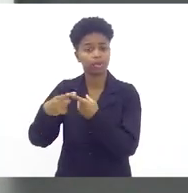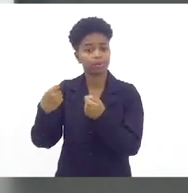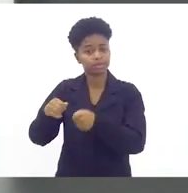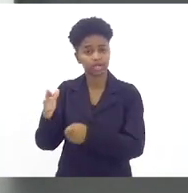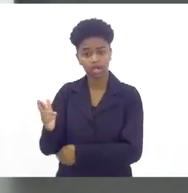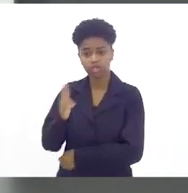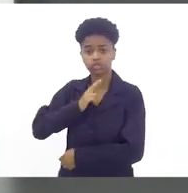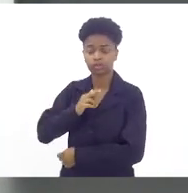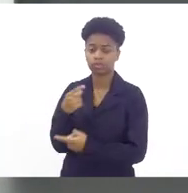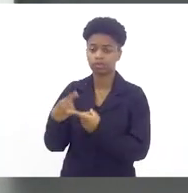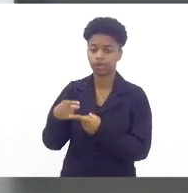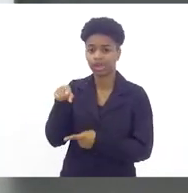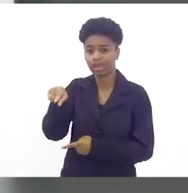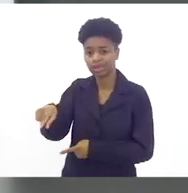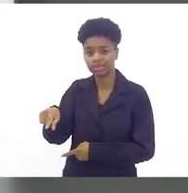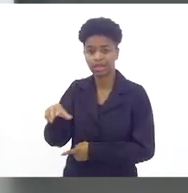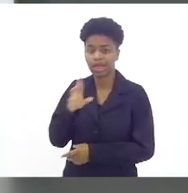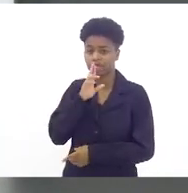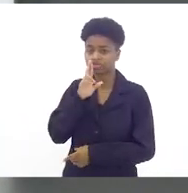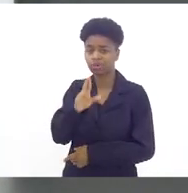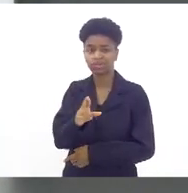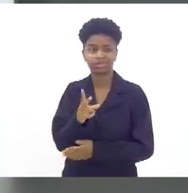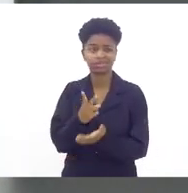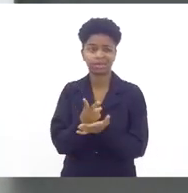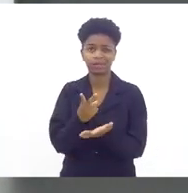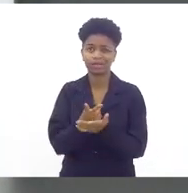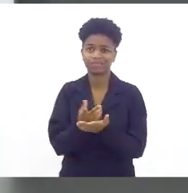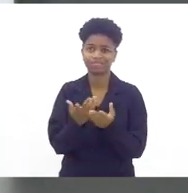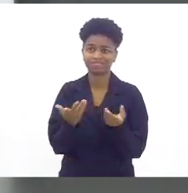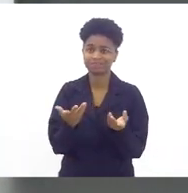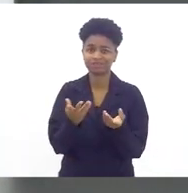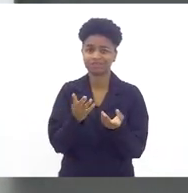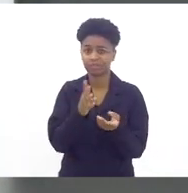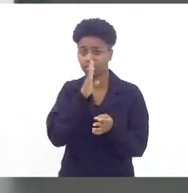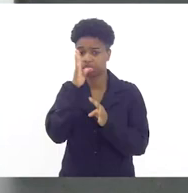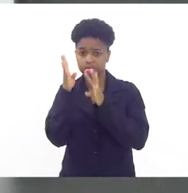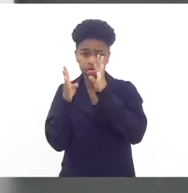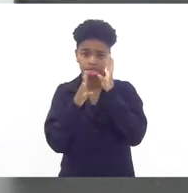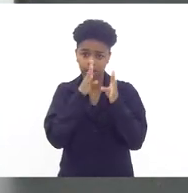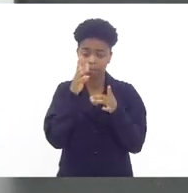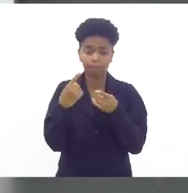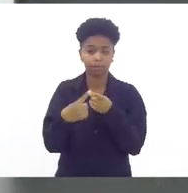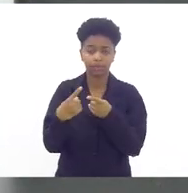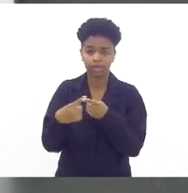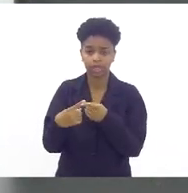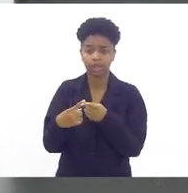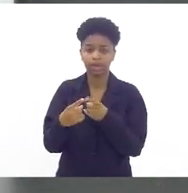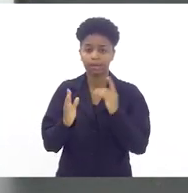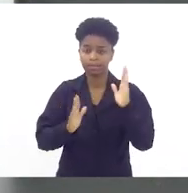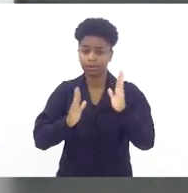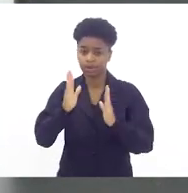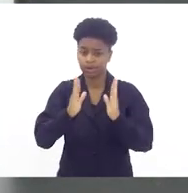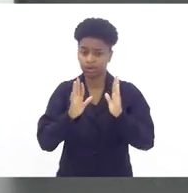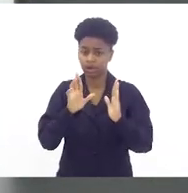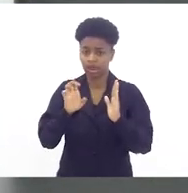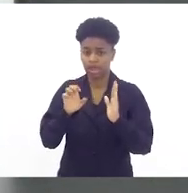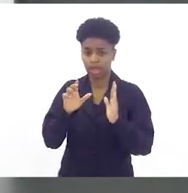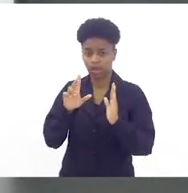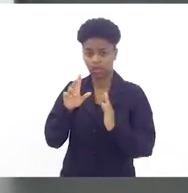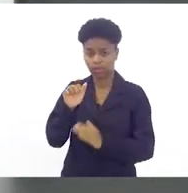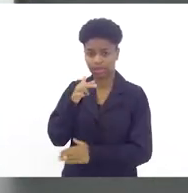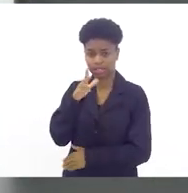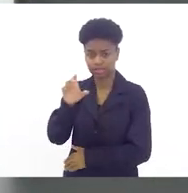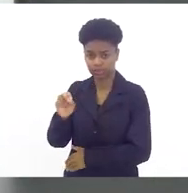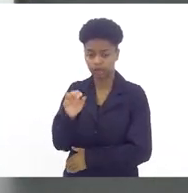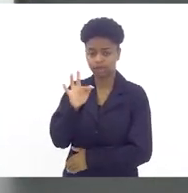as respostas que a Casa Civil dá são respostas muito vagas o regime de recuperação fiscal não é